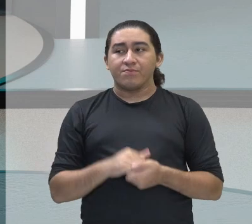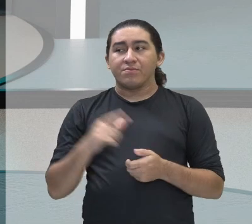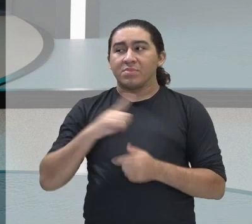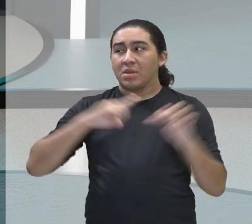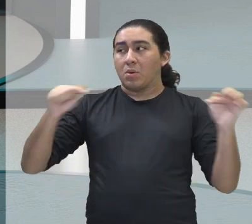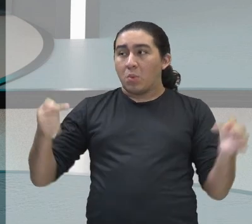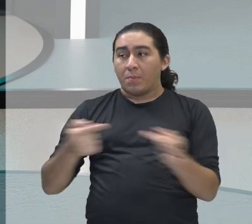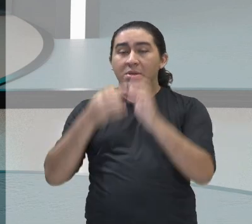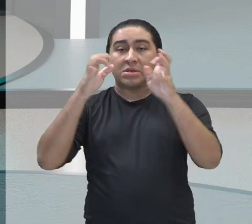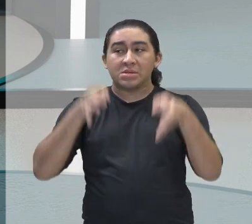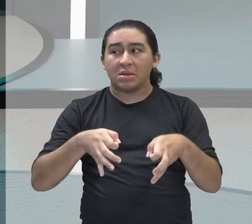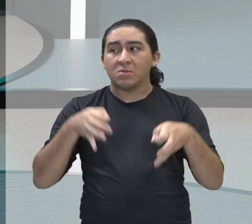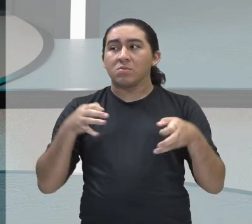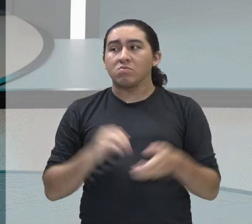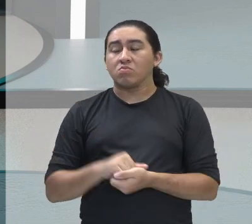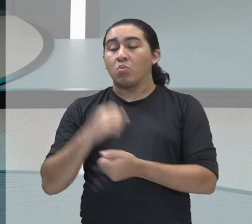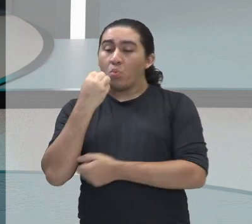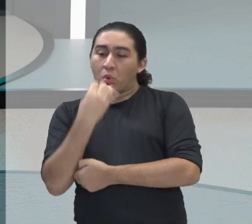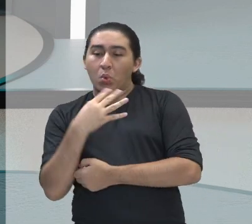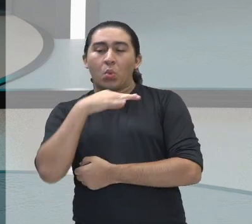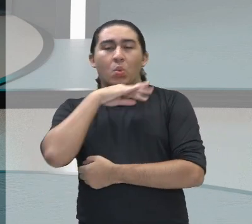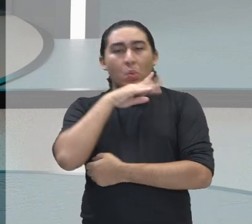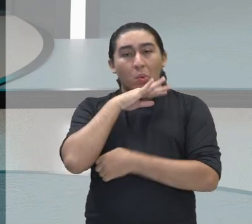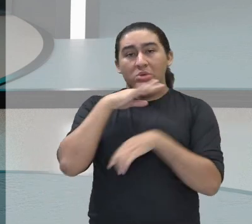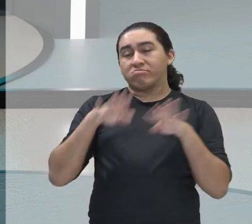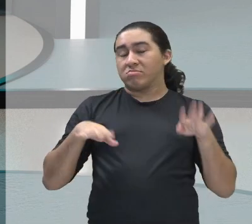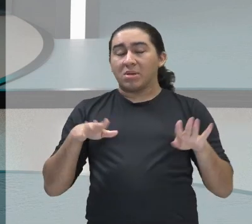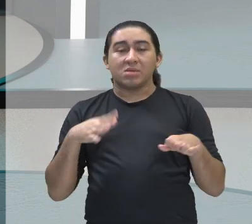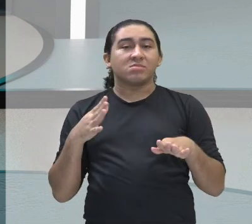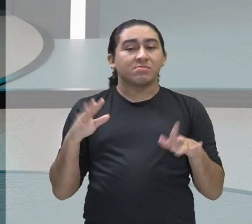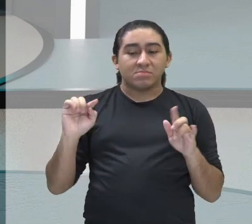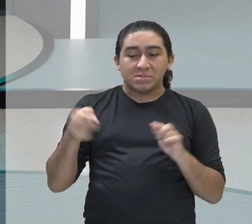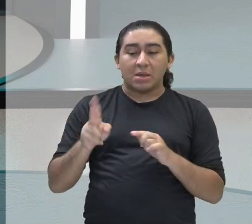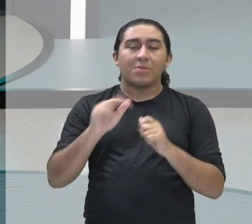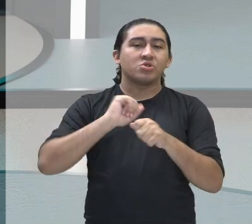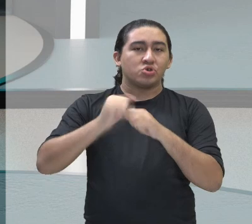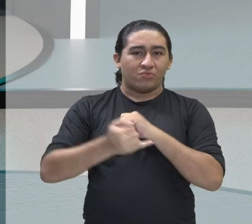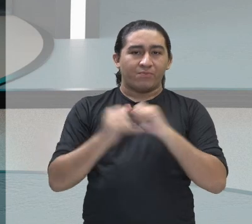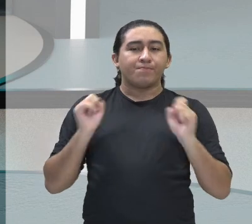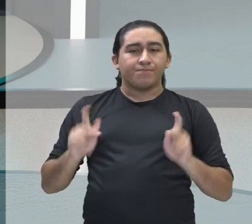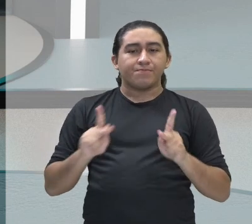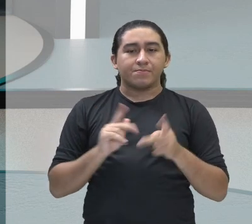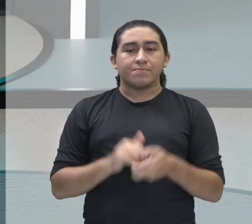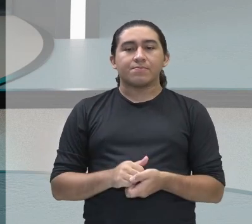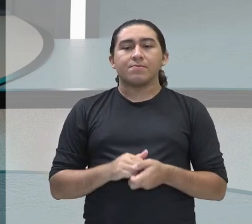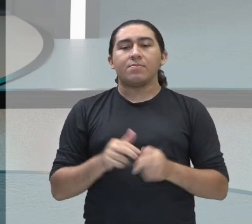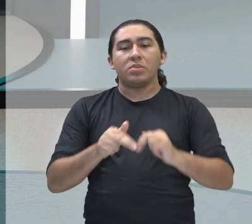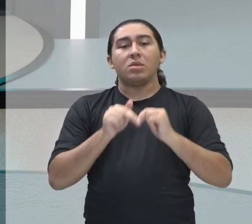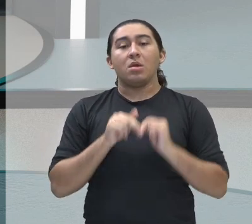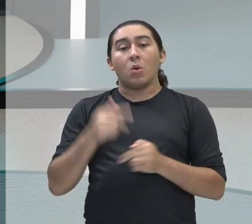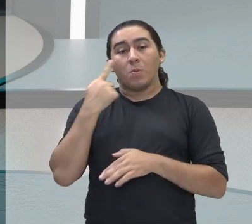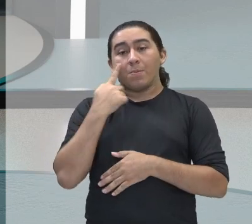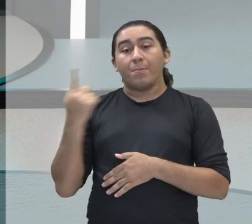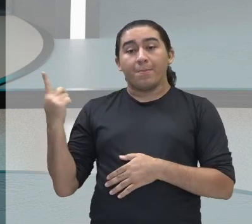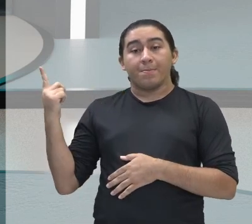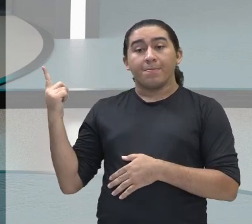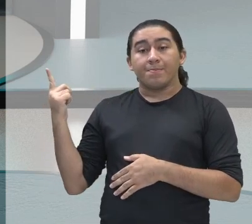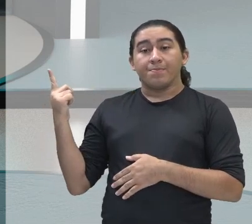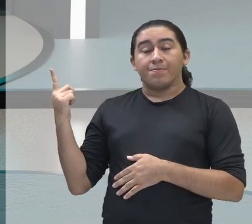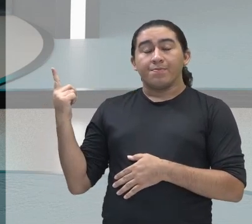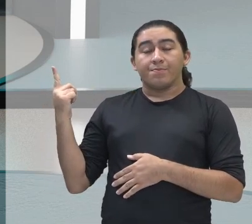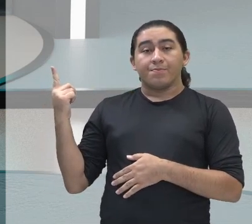dar uma qualidade, seja boa ou ruim, não importa, é sempre um adjetivo, tá certo? Então, swam é cisne, né,